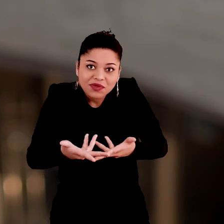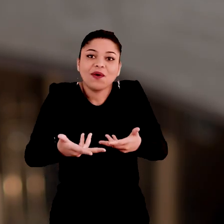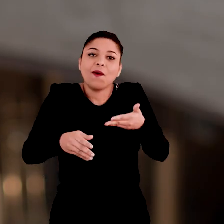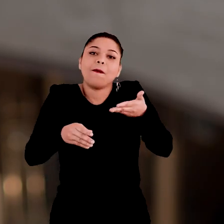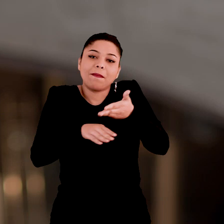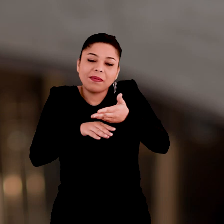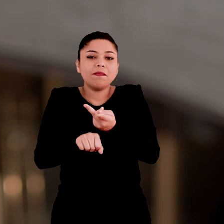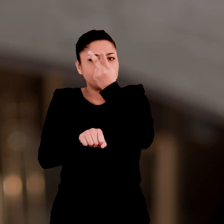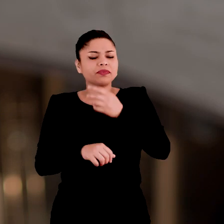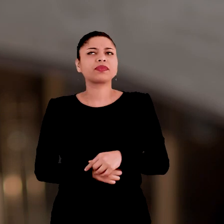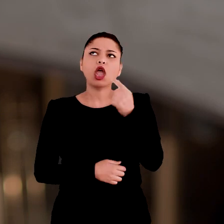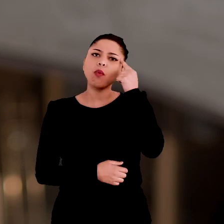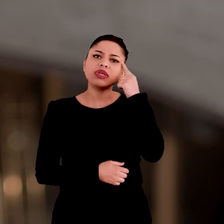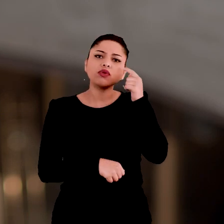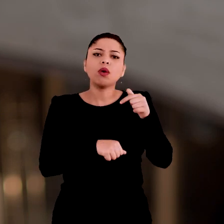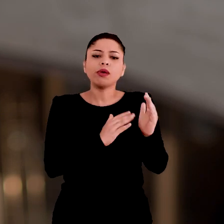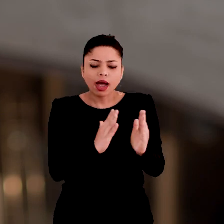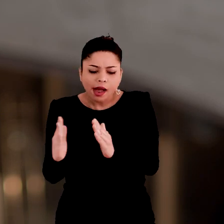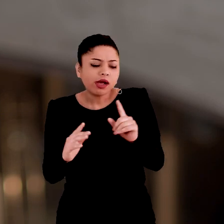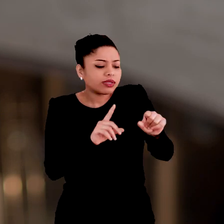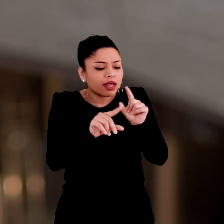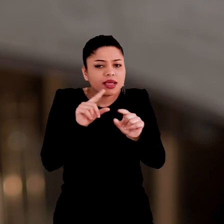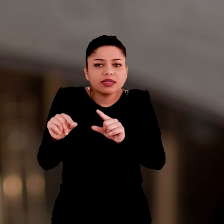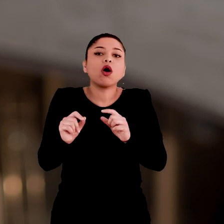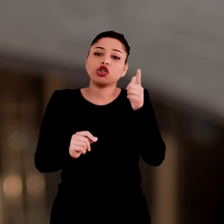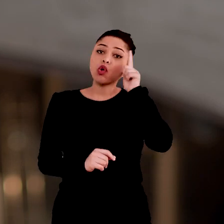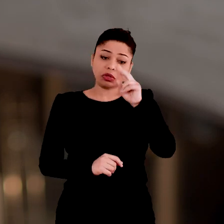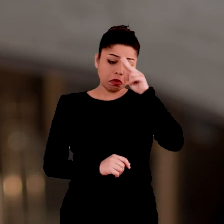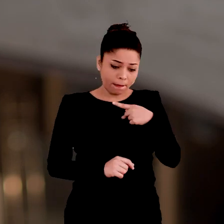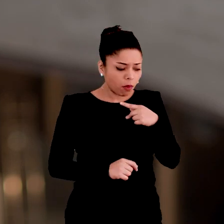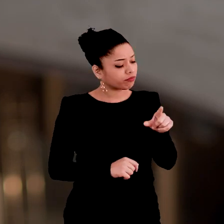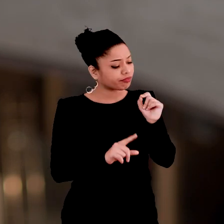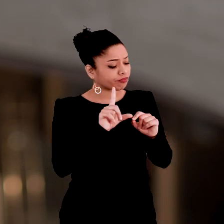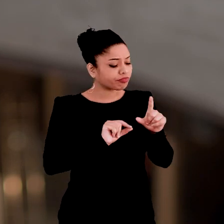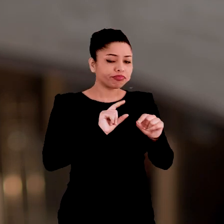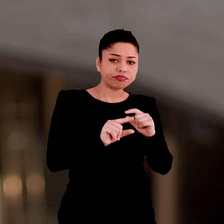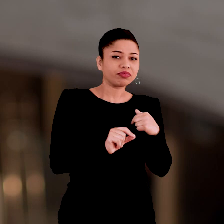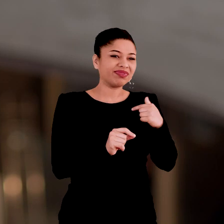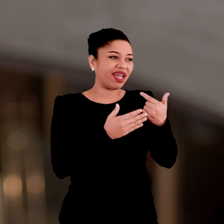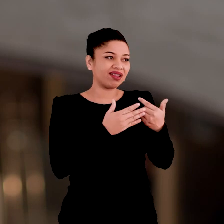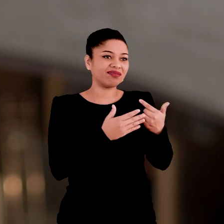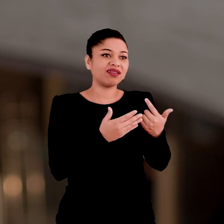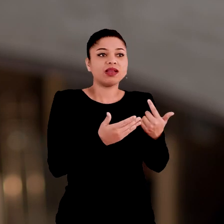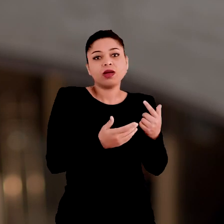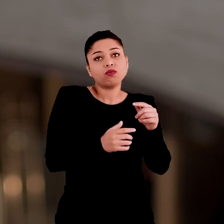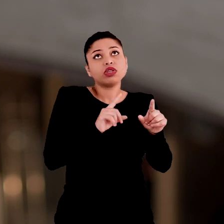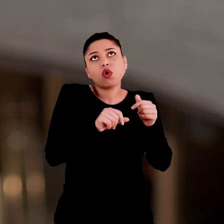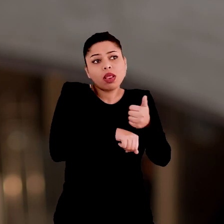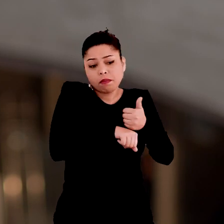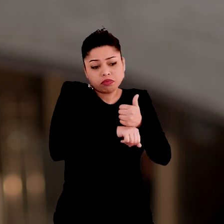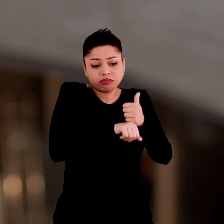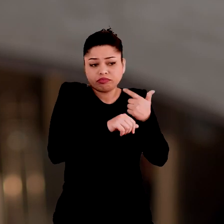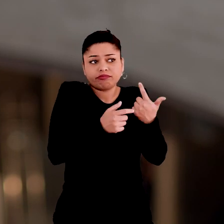trabalhar tanto individualmente, em escolhas, né, mais concentradas de cada jurado. Foram muitos